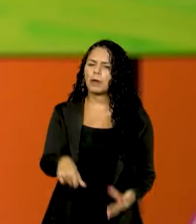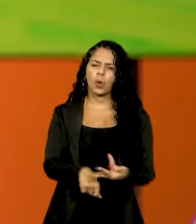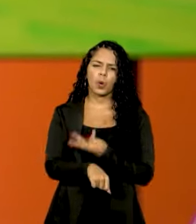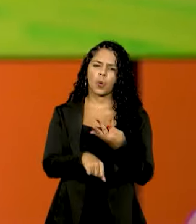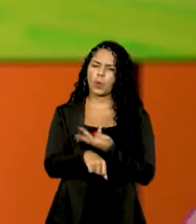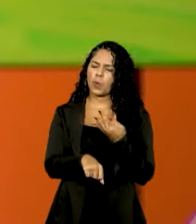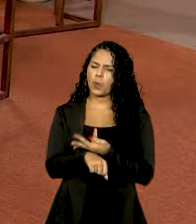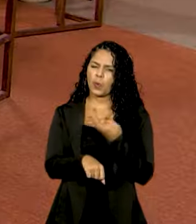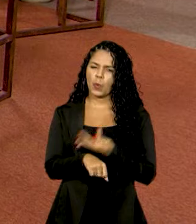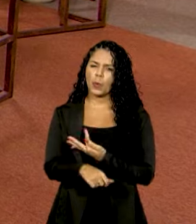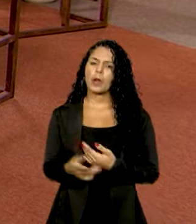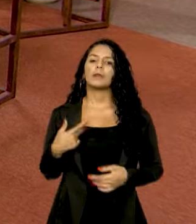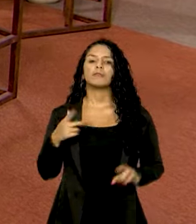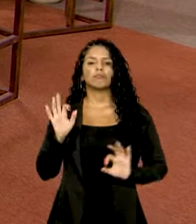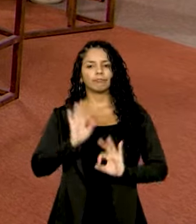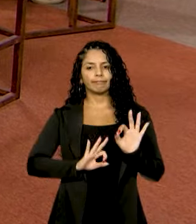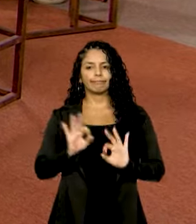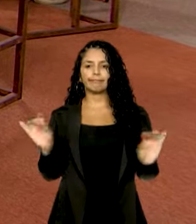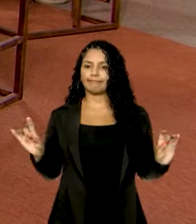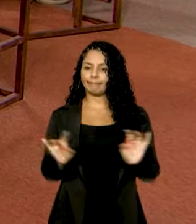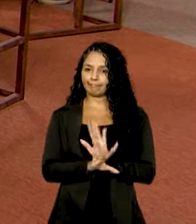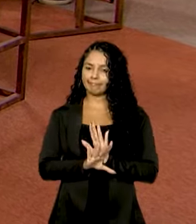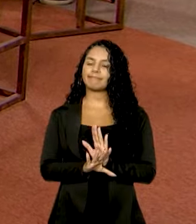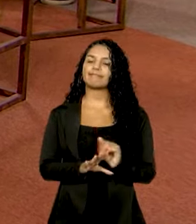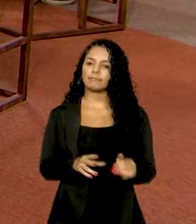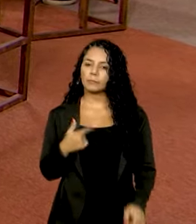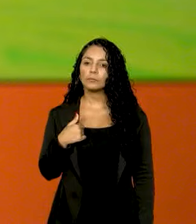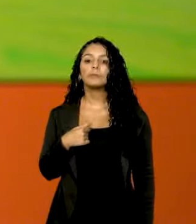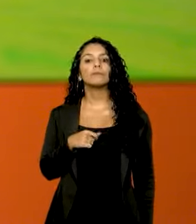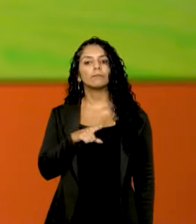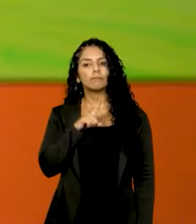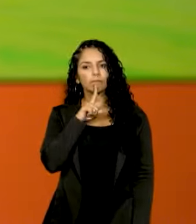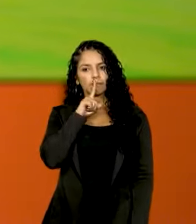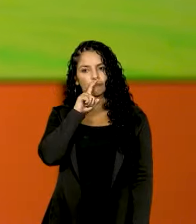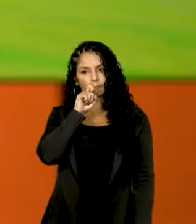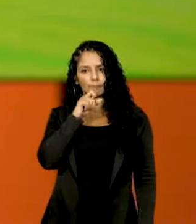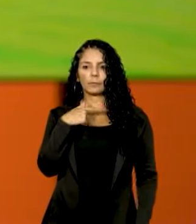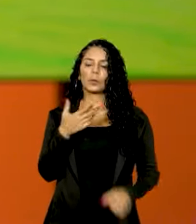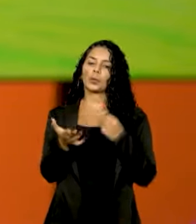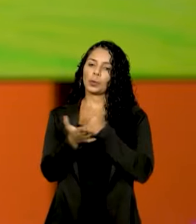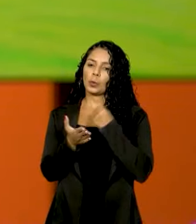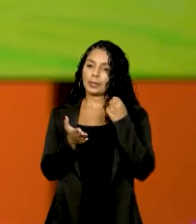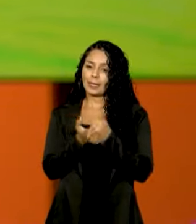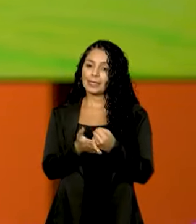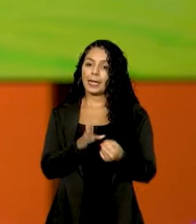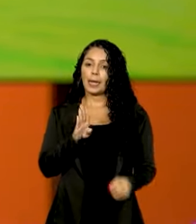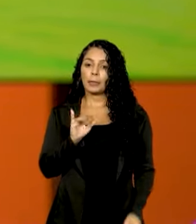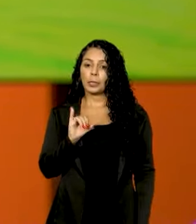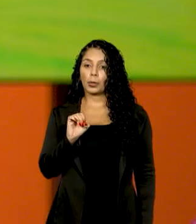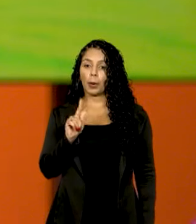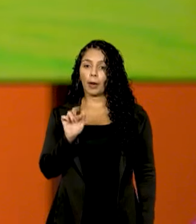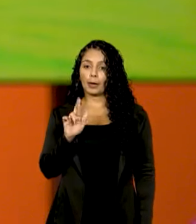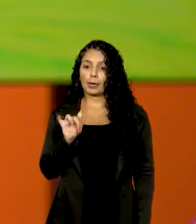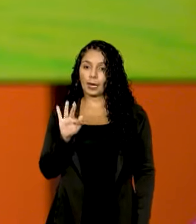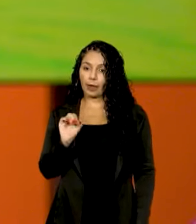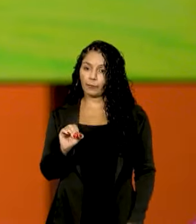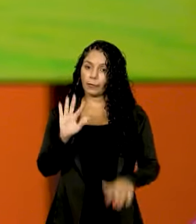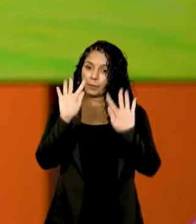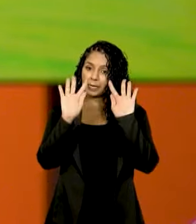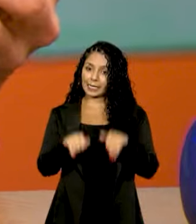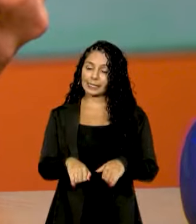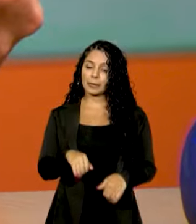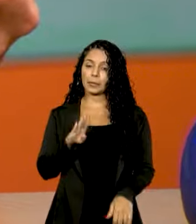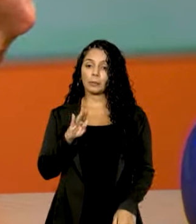Vamos terminar esse projeto. Aí ele falou, Bia, eu jurei que eu ia contratar um biógrafo para terminar, né? Falta a sua